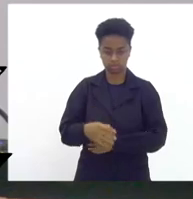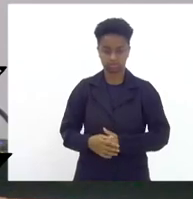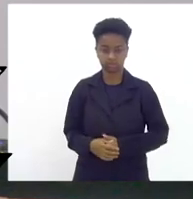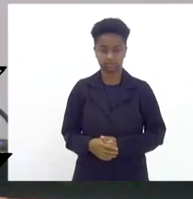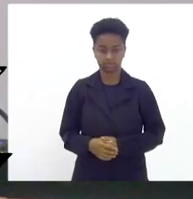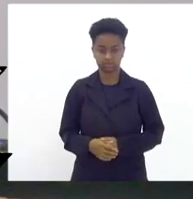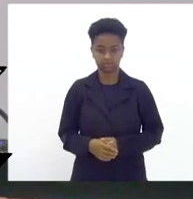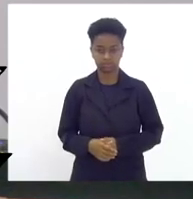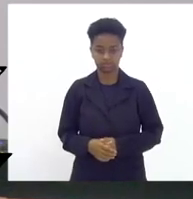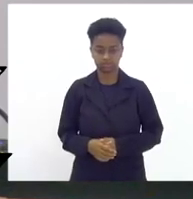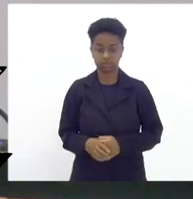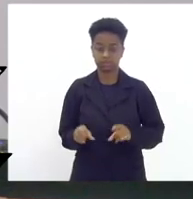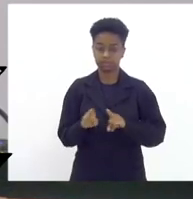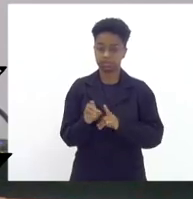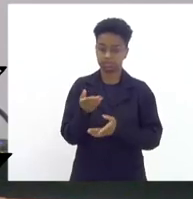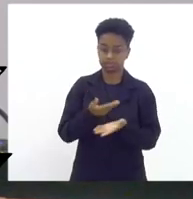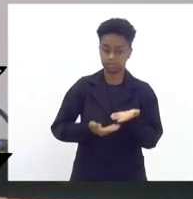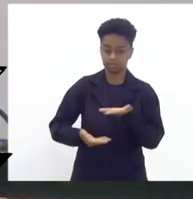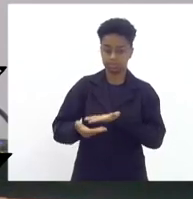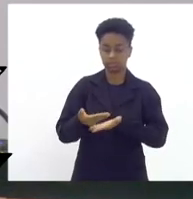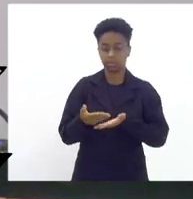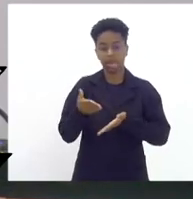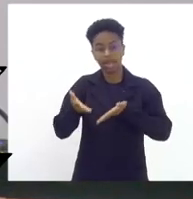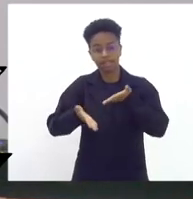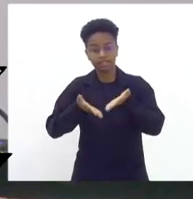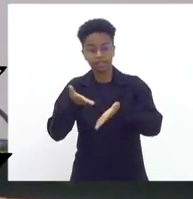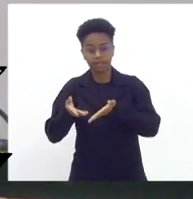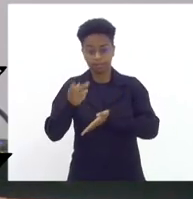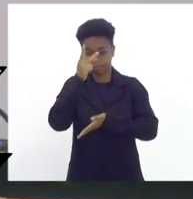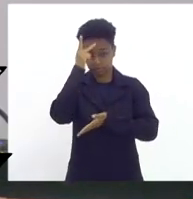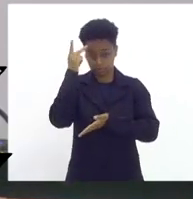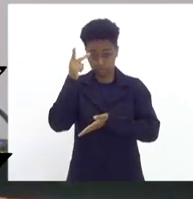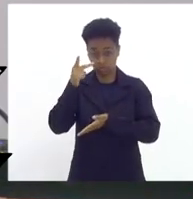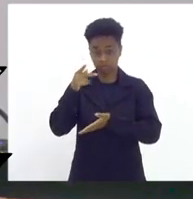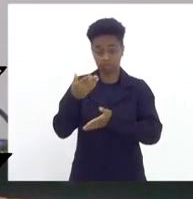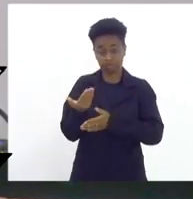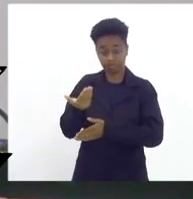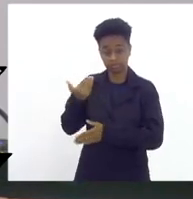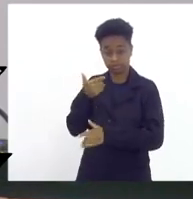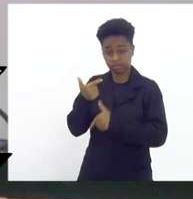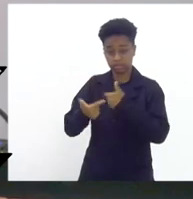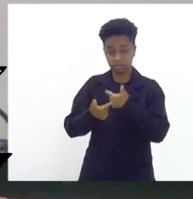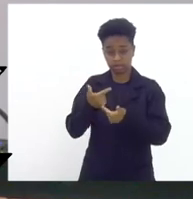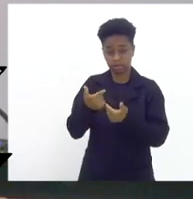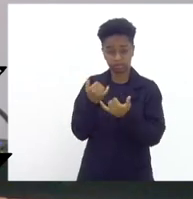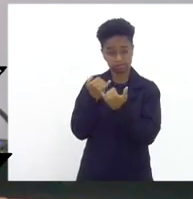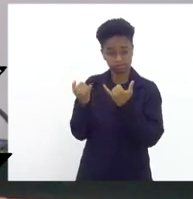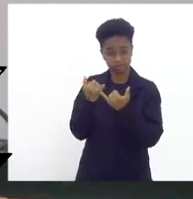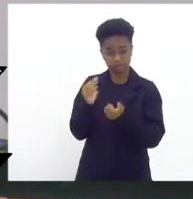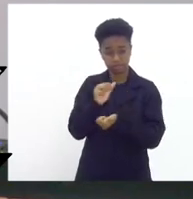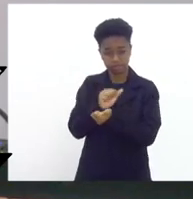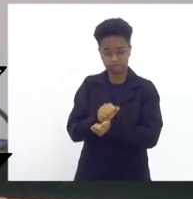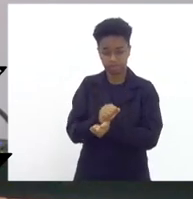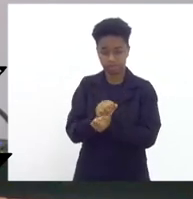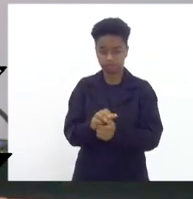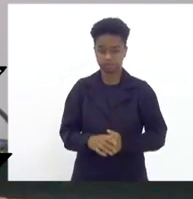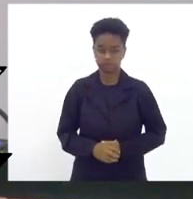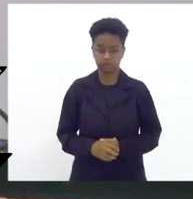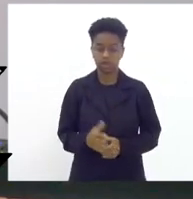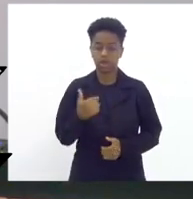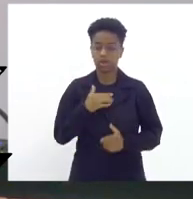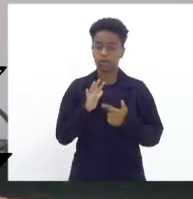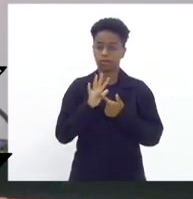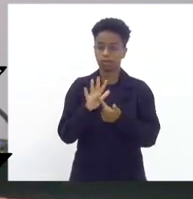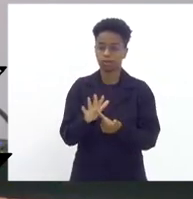por internet do programa de atendimento é resgatados de trabalho escravo eu quero começar trazendo alguns